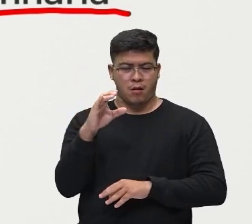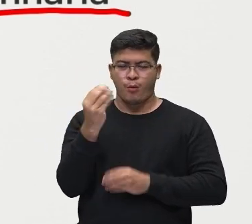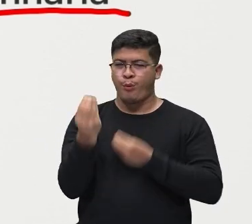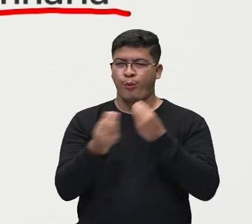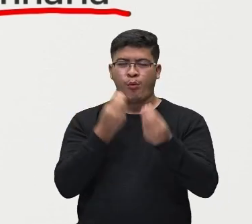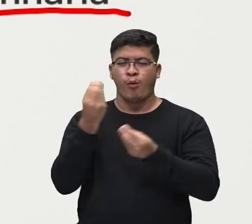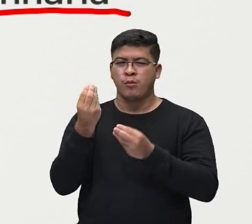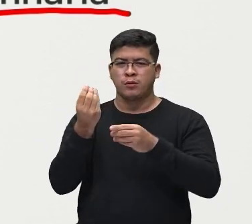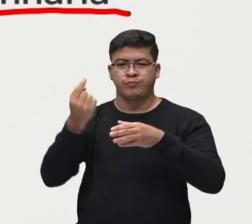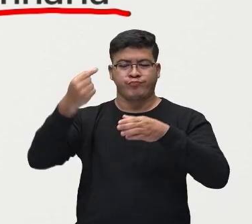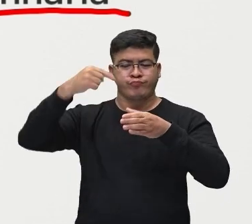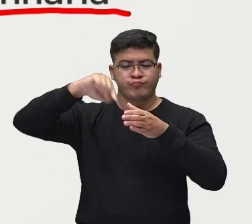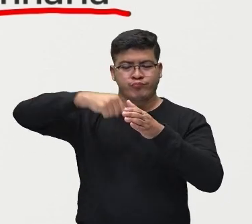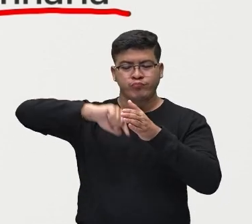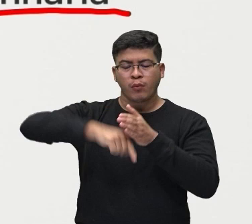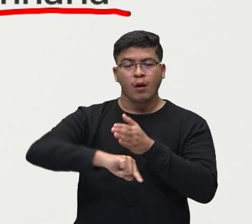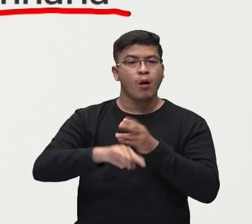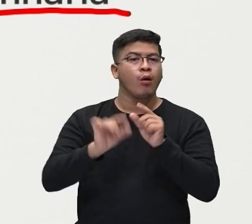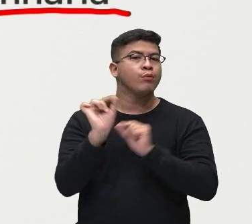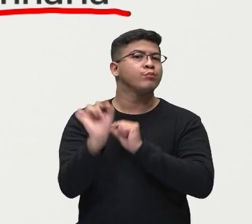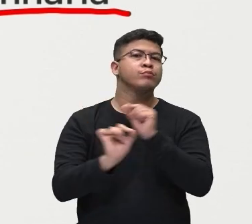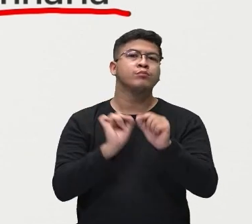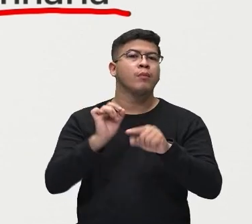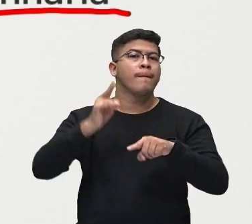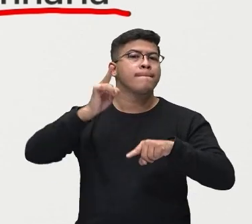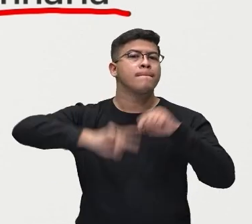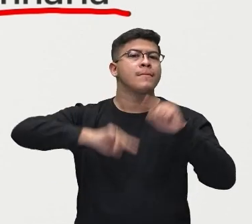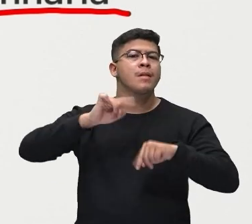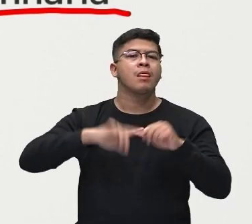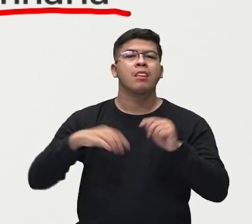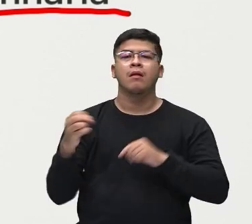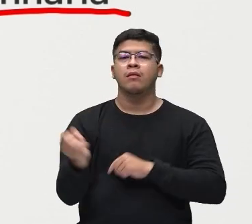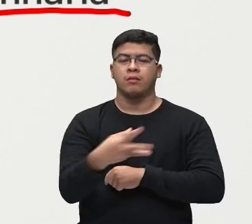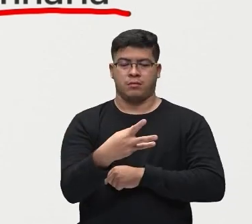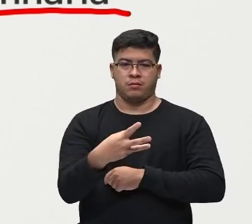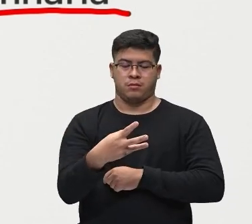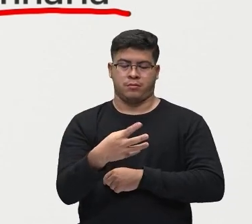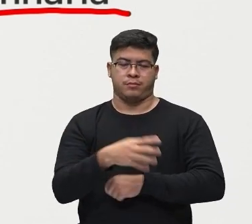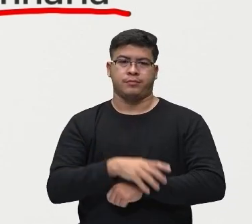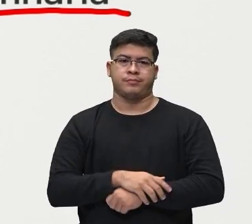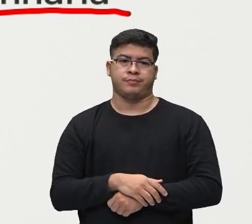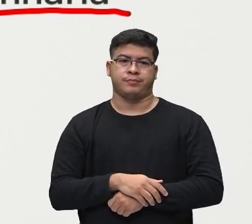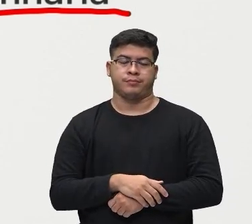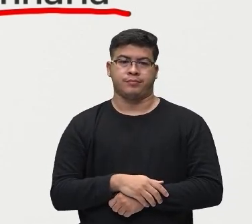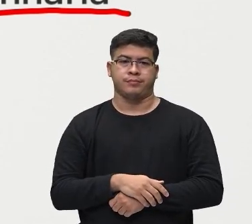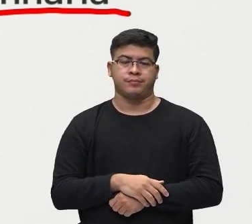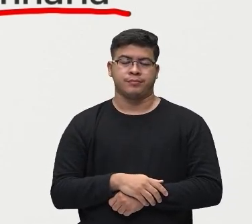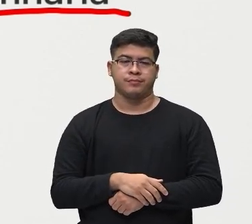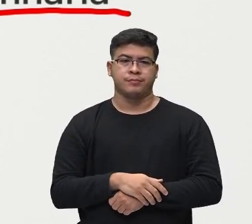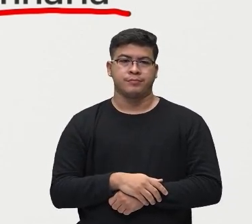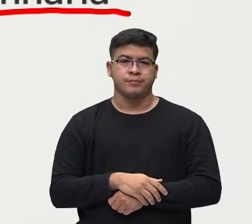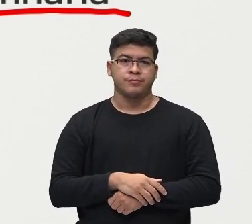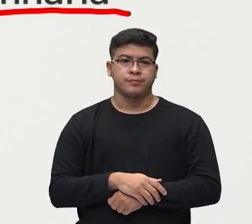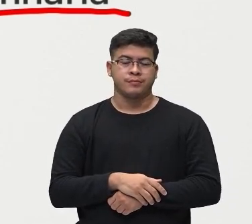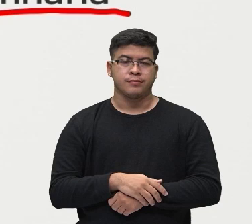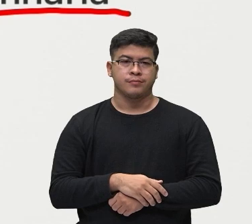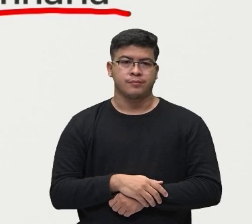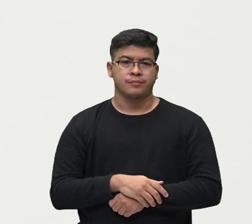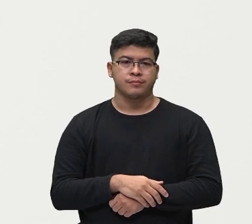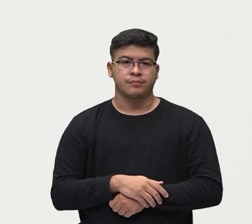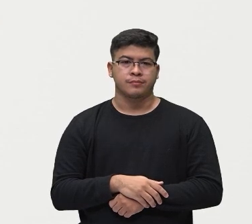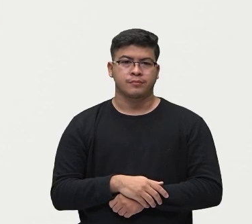constituídos novos materiais, novos tipos de materiais. Continuando a nossa